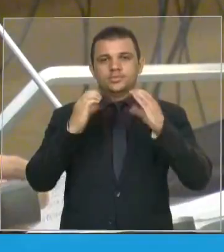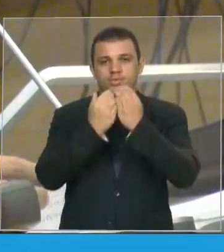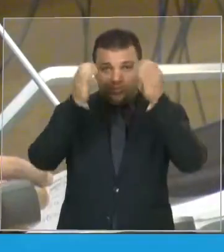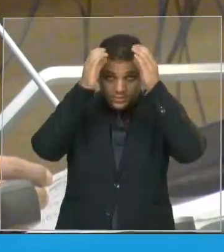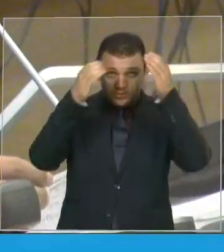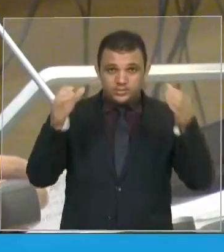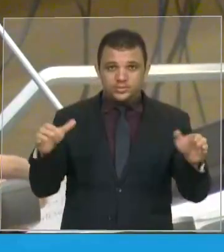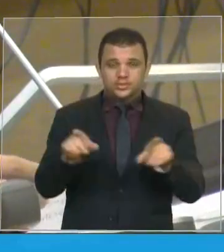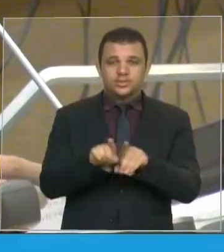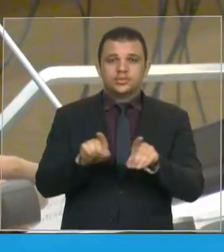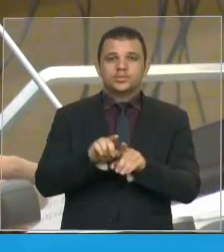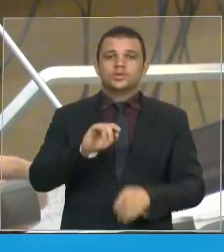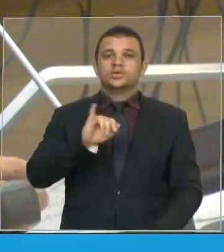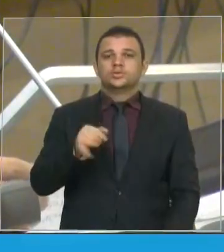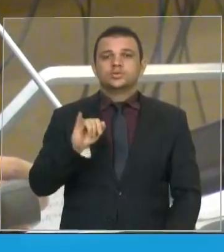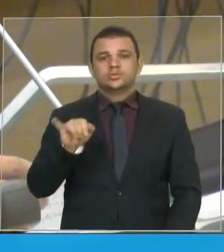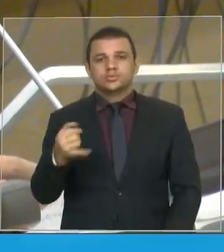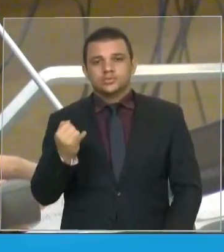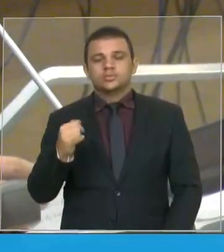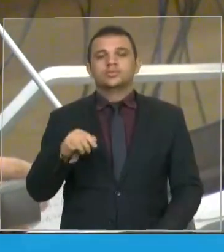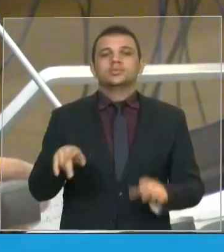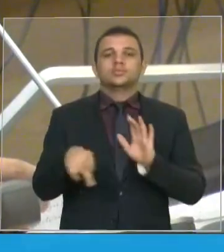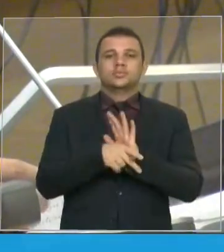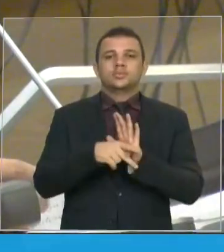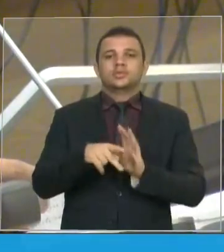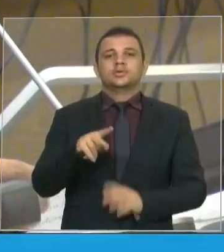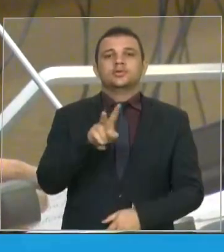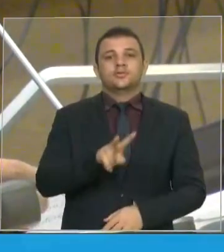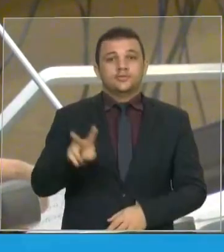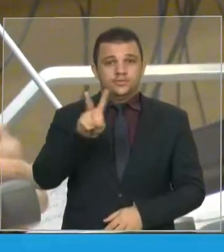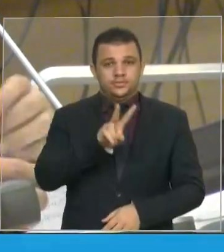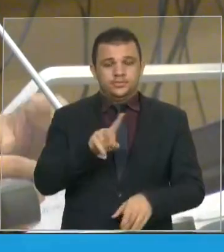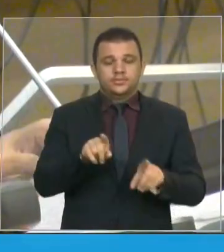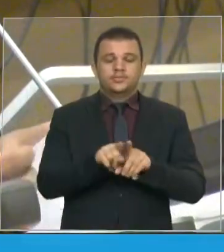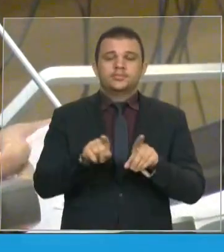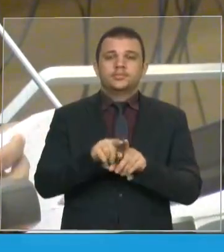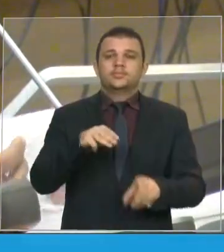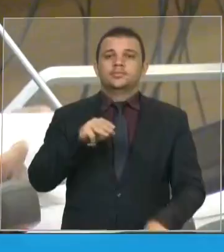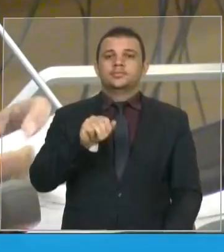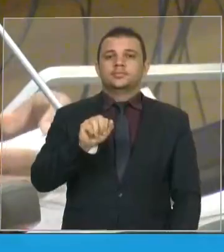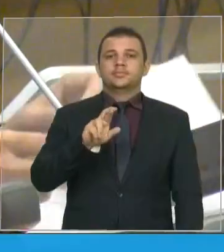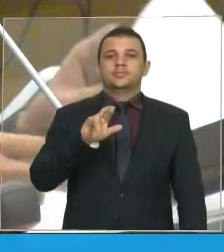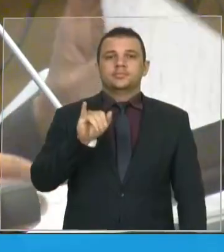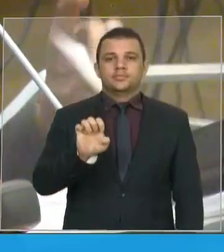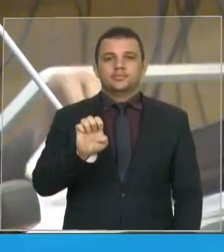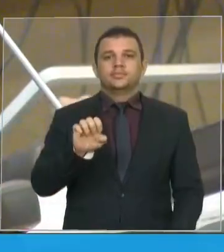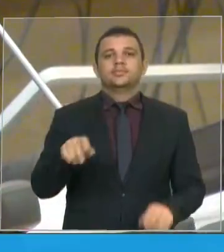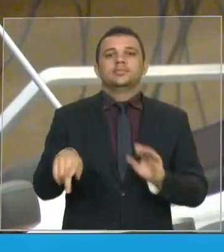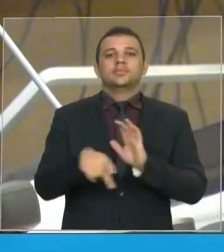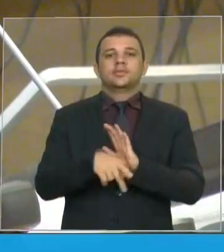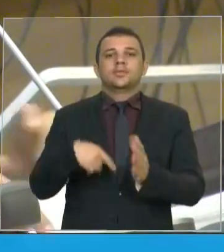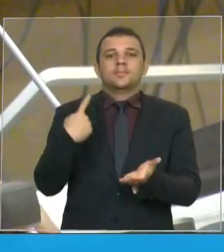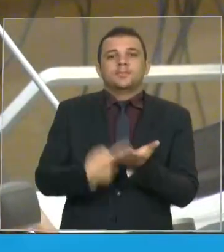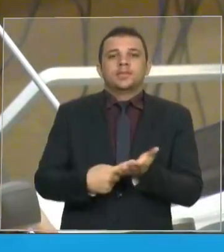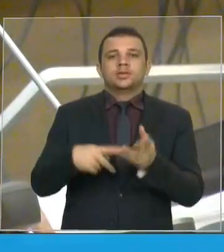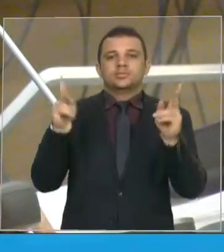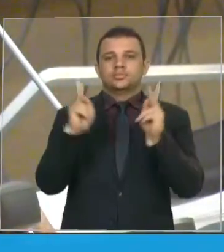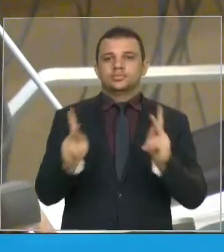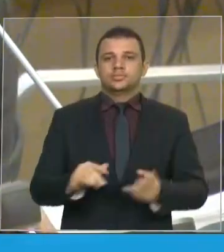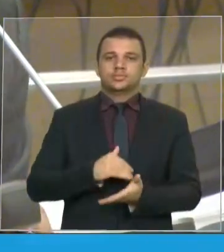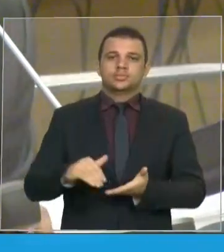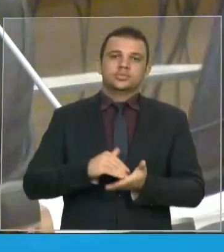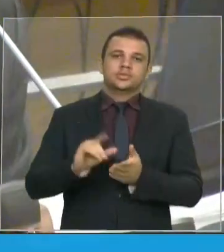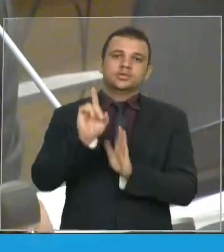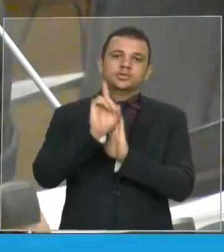Velho, de Mari Silva, do Pacto pela Paz, da Secretaria de Direitos Humanos. Sejam bem-vindos e bem-vindas.